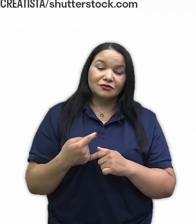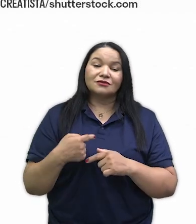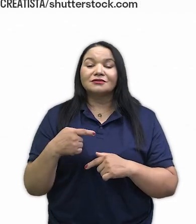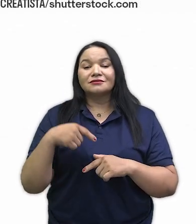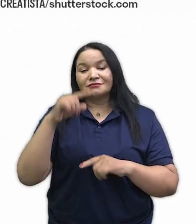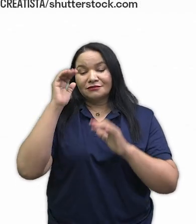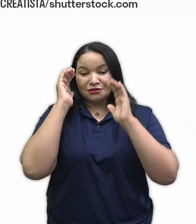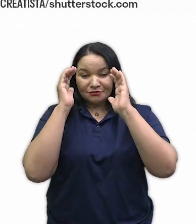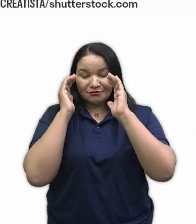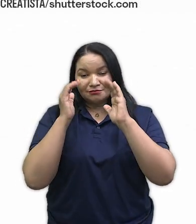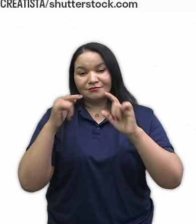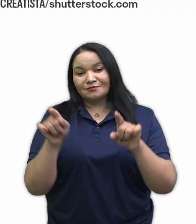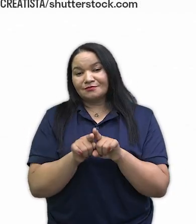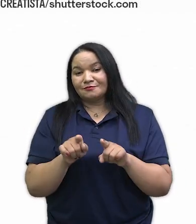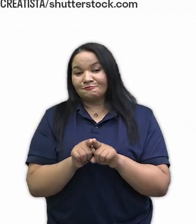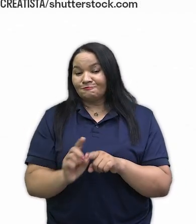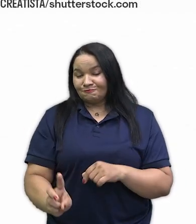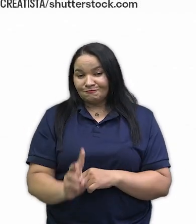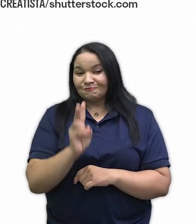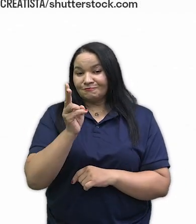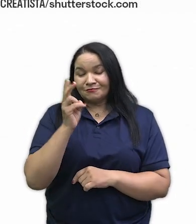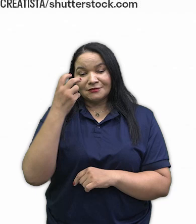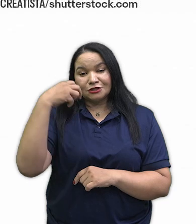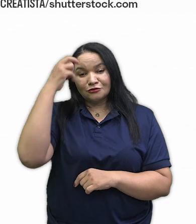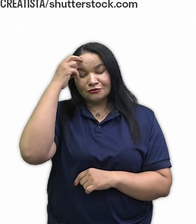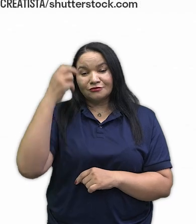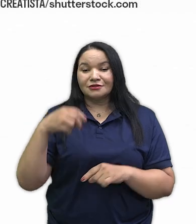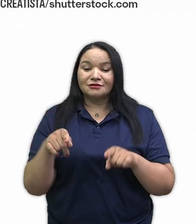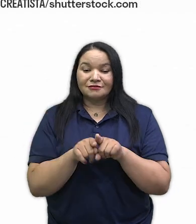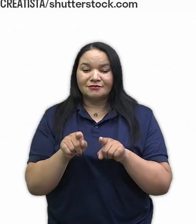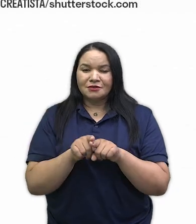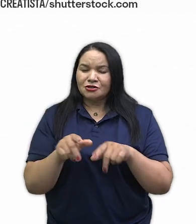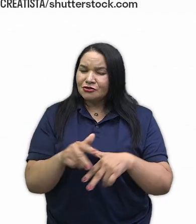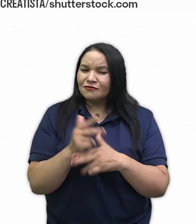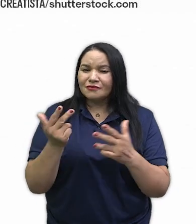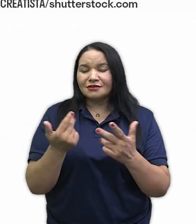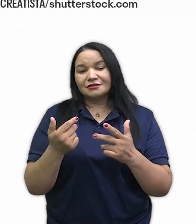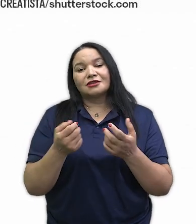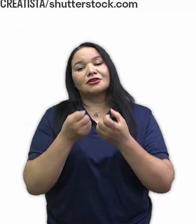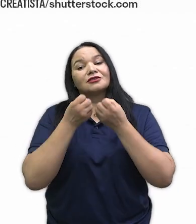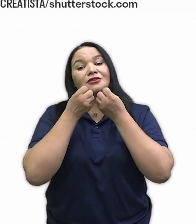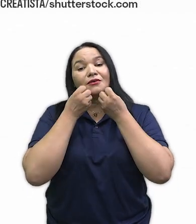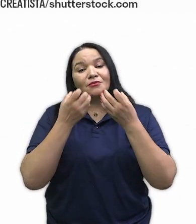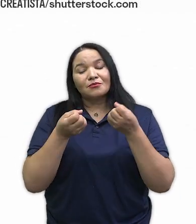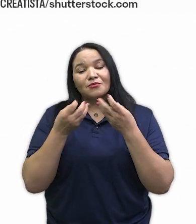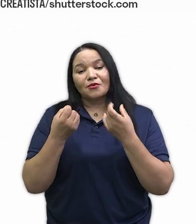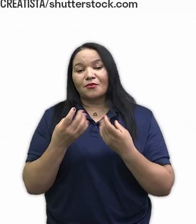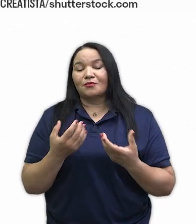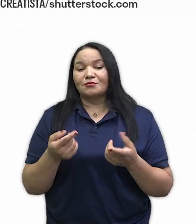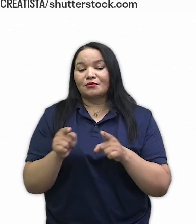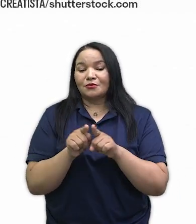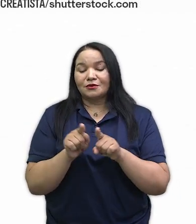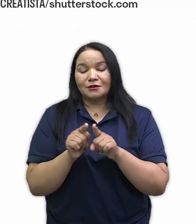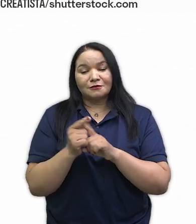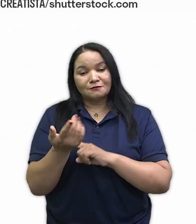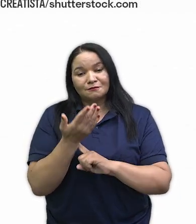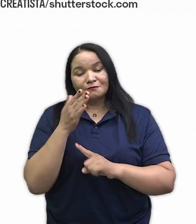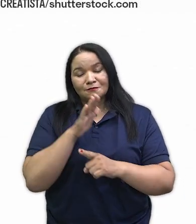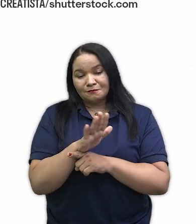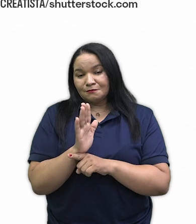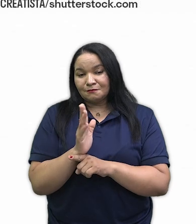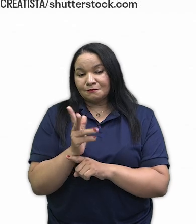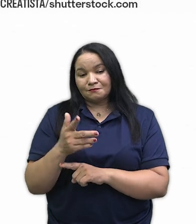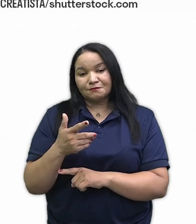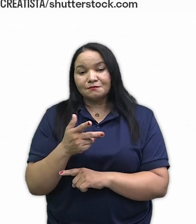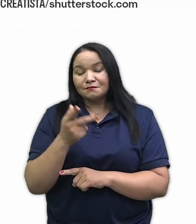a gente está valorizando a cultura, a diversidade, e isso é muito bom para nos transformar em